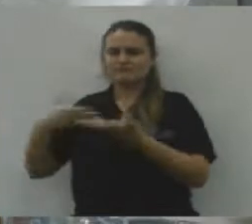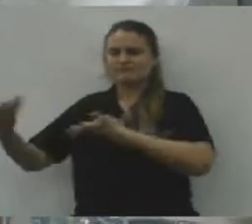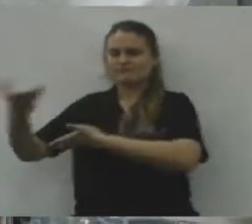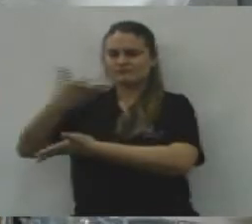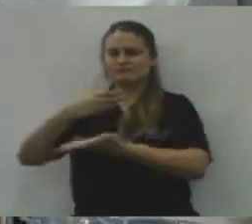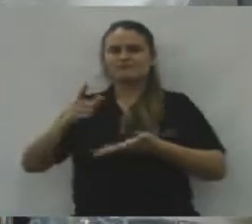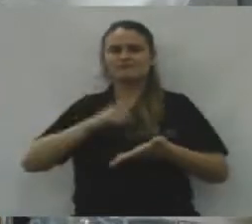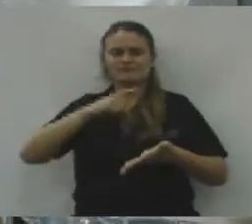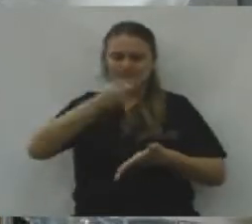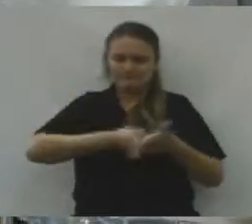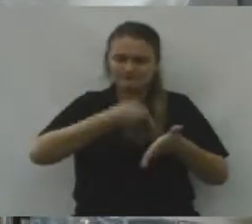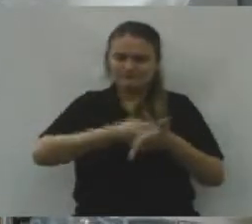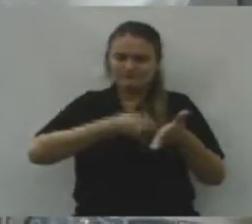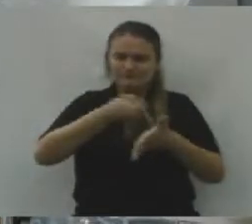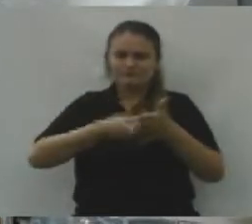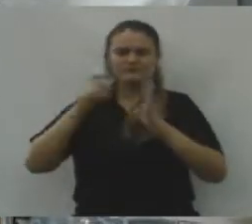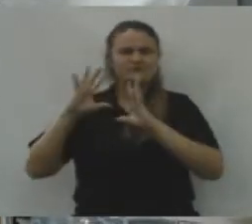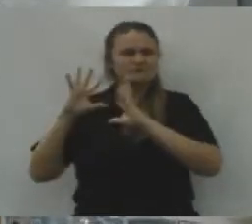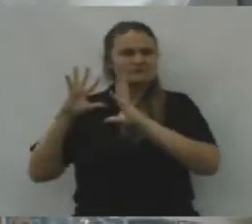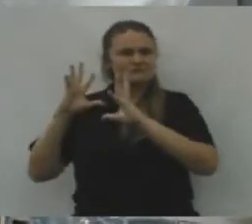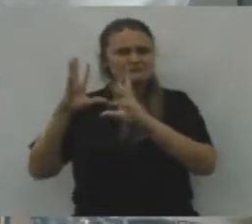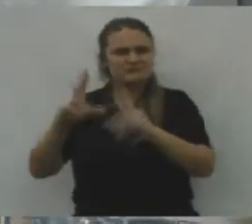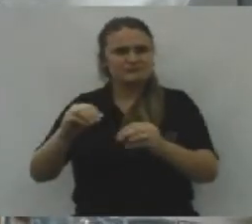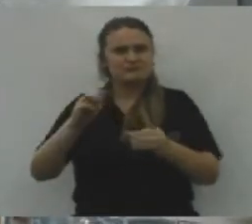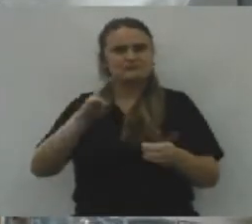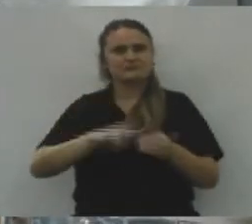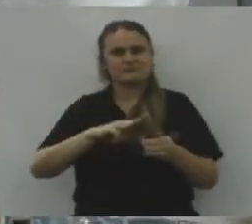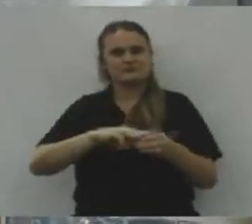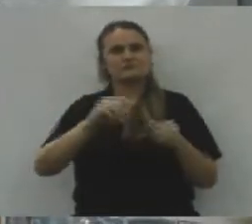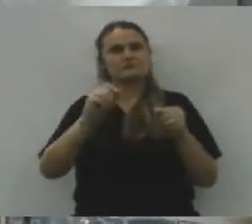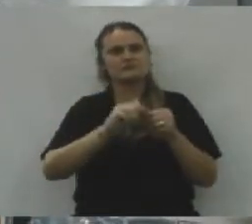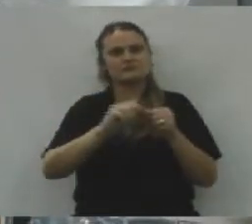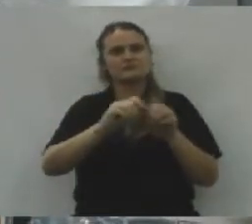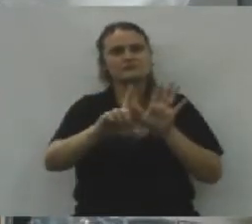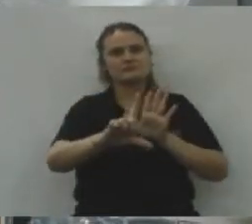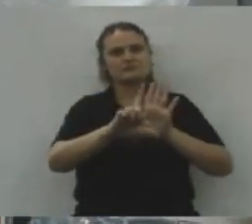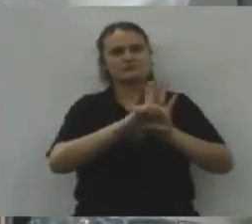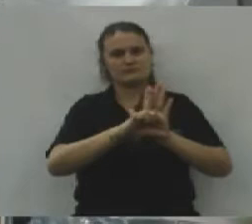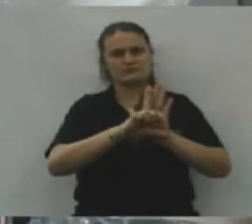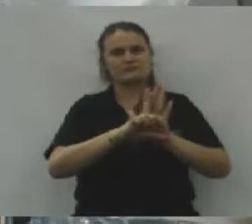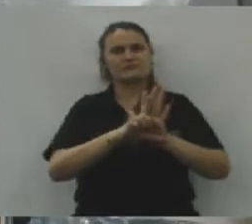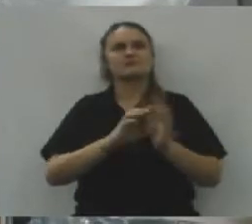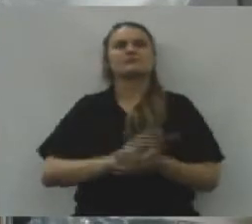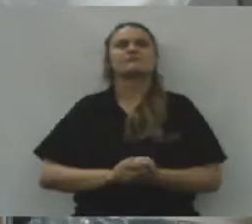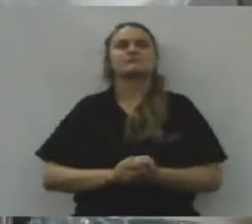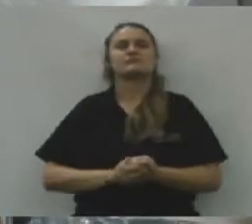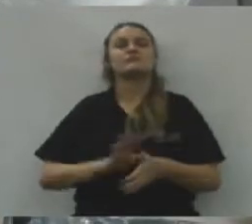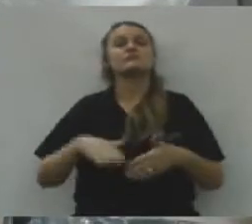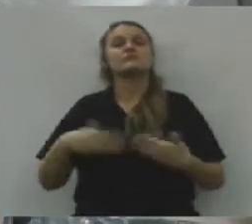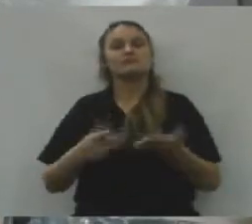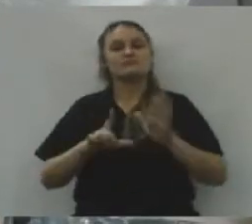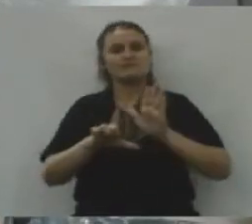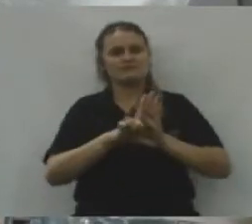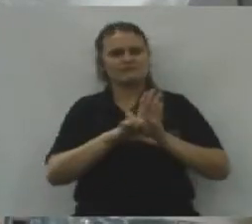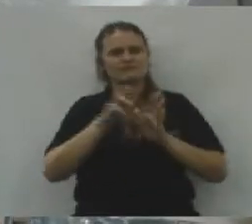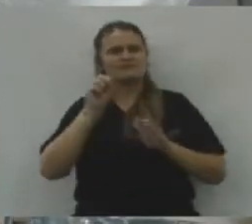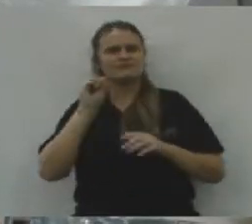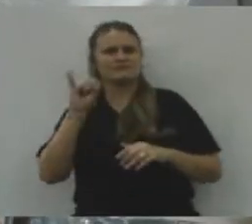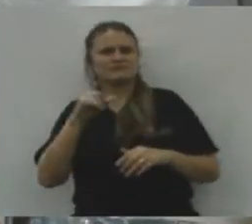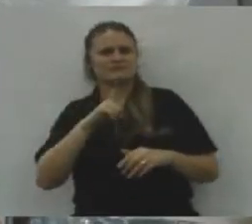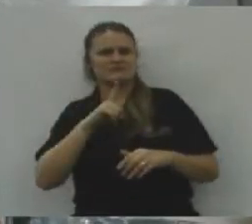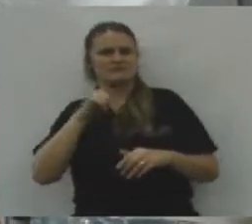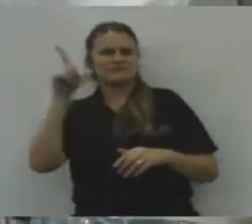vem lutando para que diversos municípios implantem a lei em suas cidades. Essa lei, se tivesse lá no município